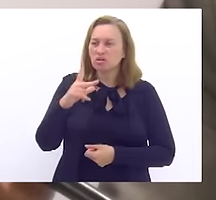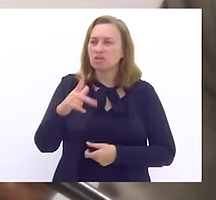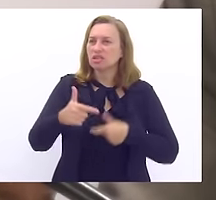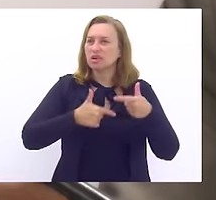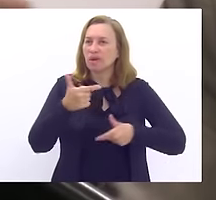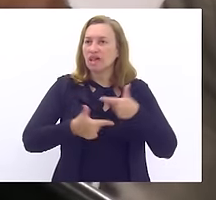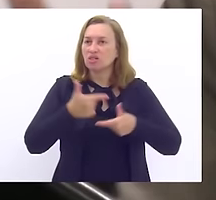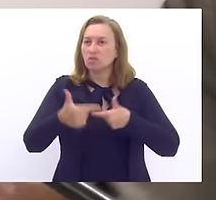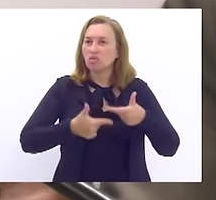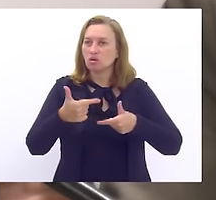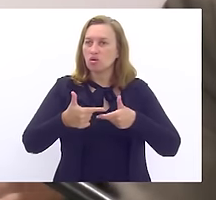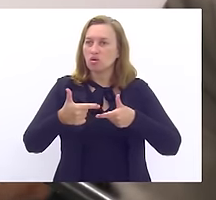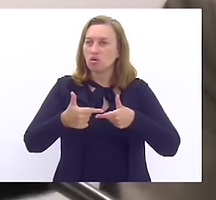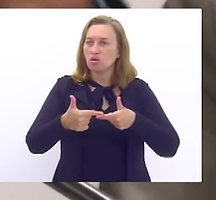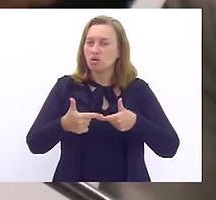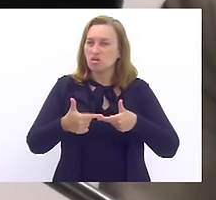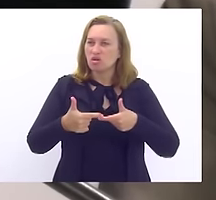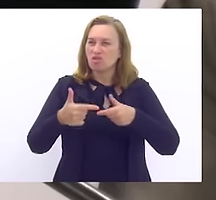cegonha cegonha